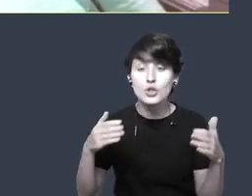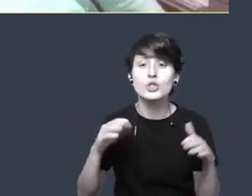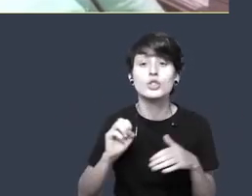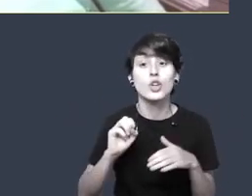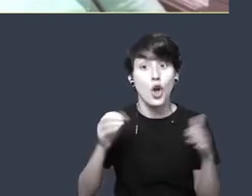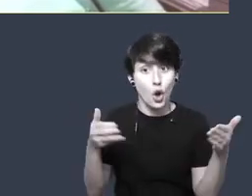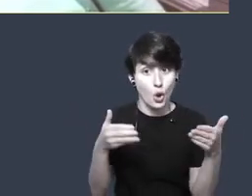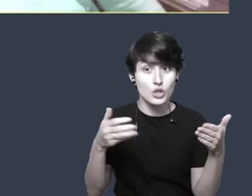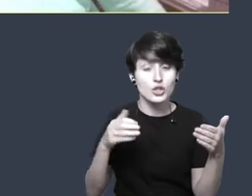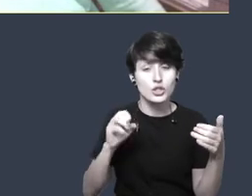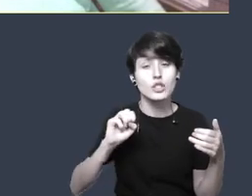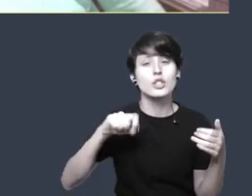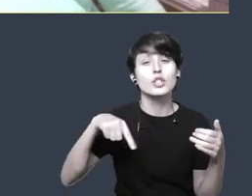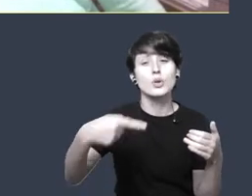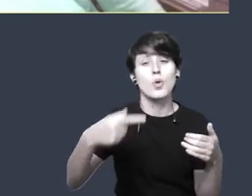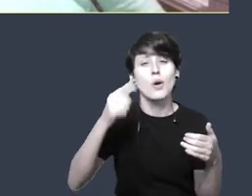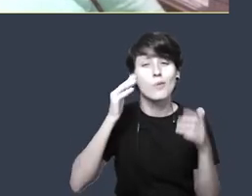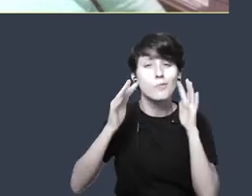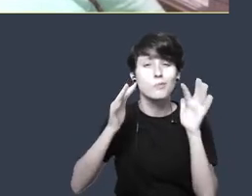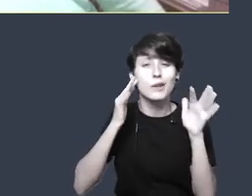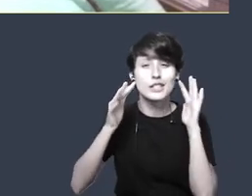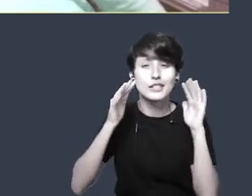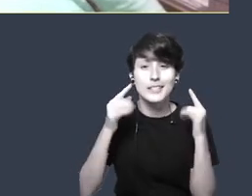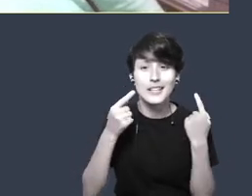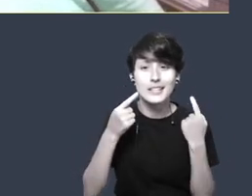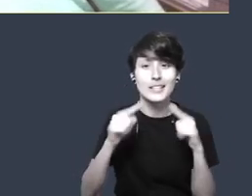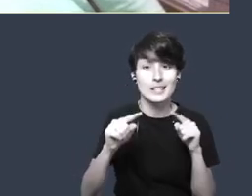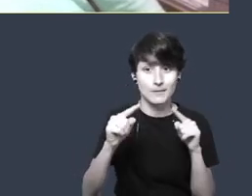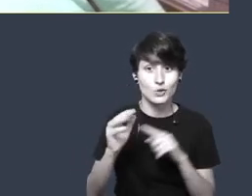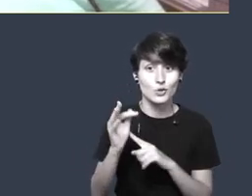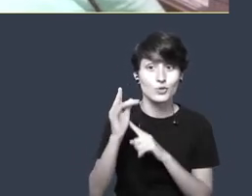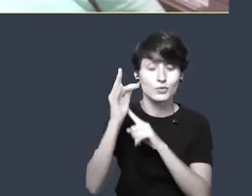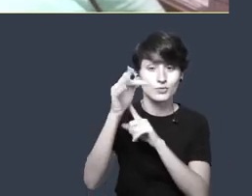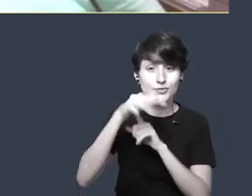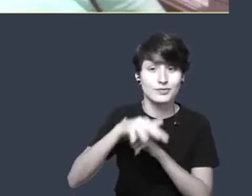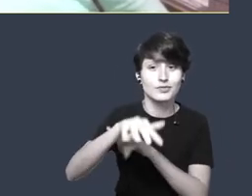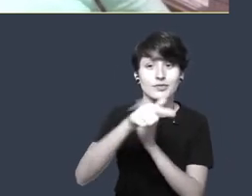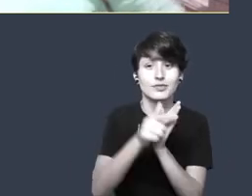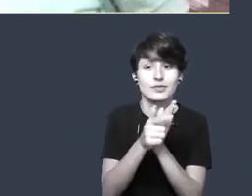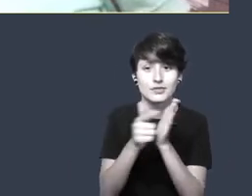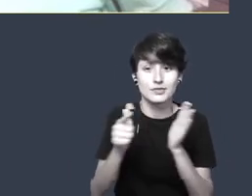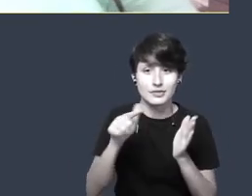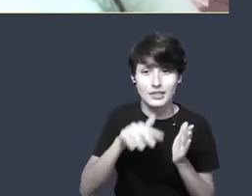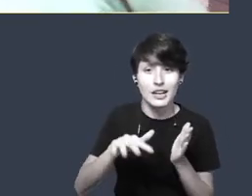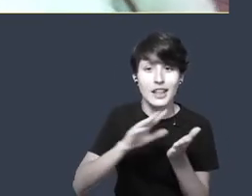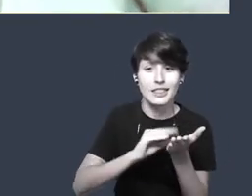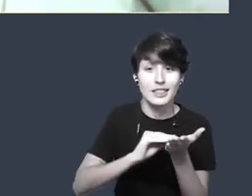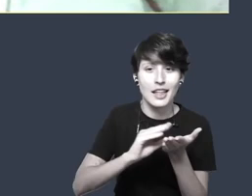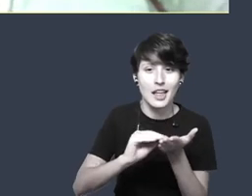hoje? E quais imagina que sejam os desafios futuros para jornalistas de dados nessa área?